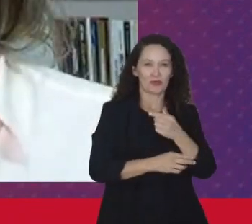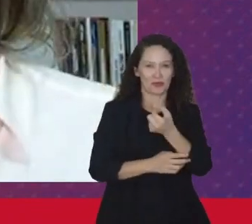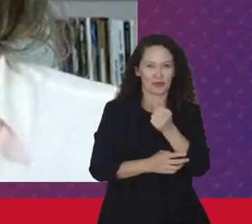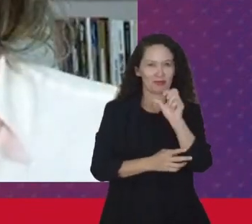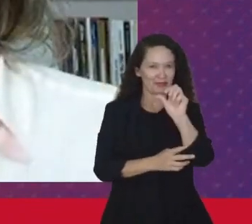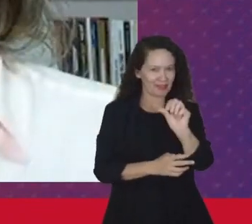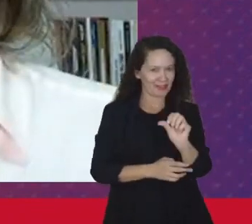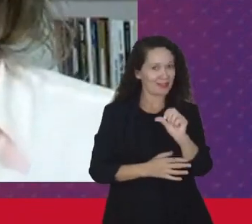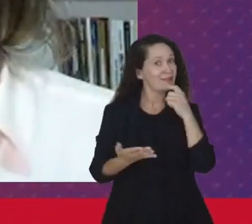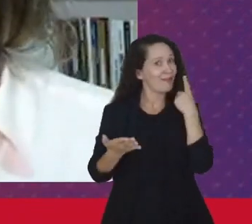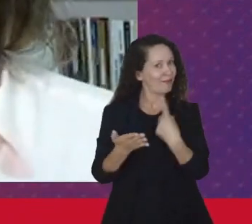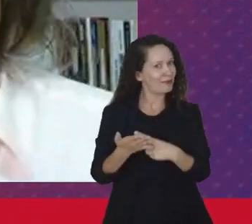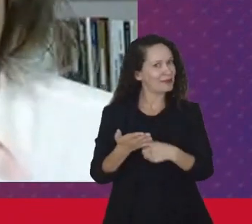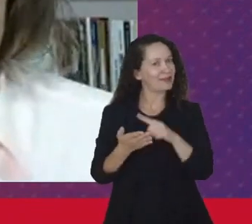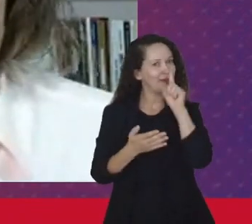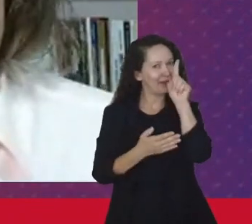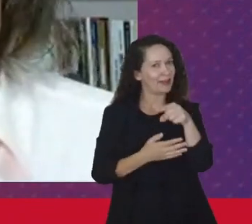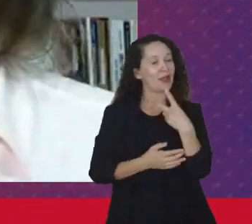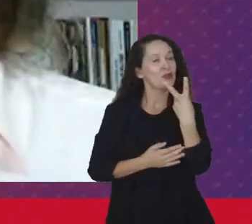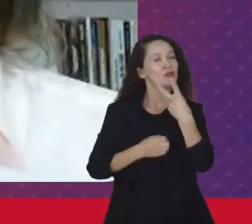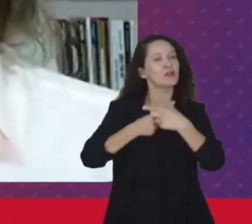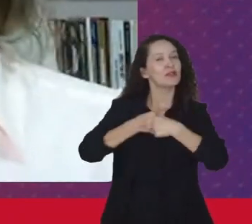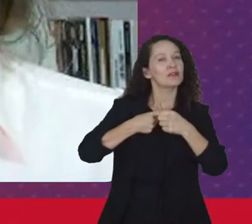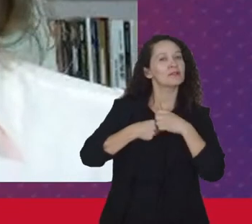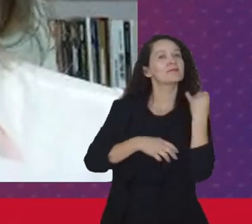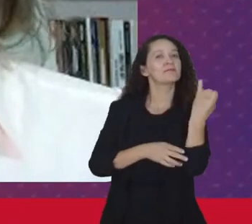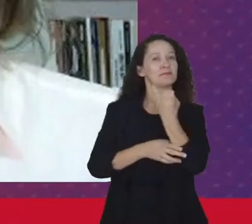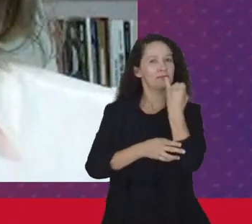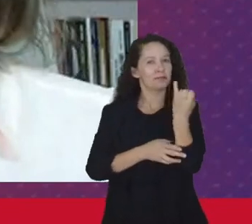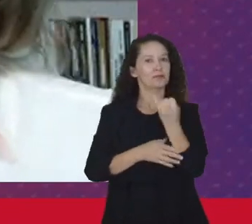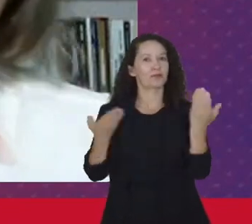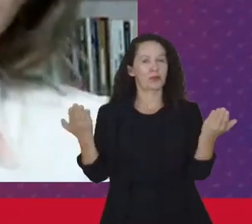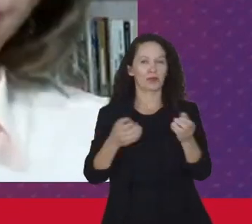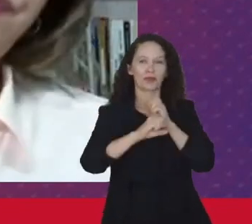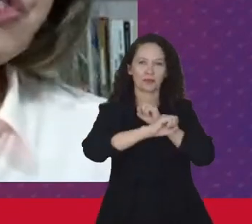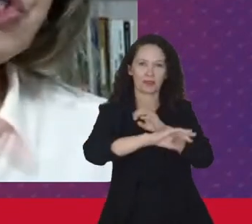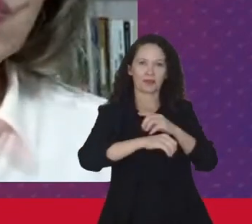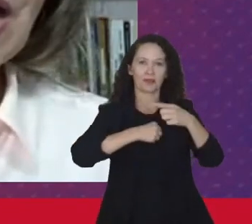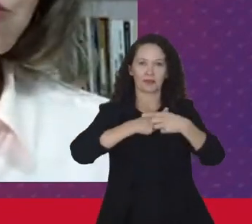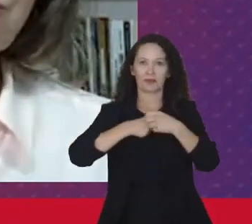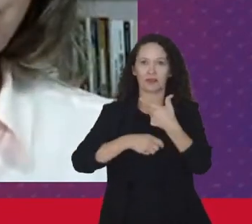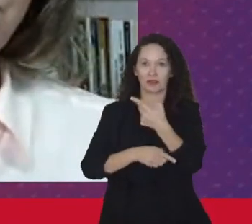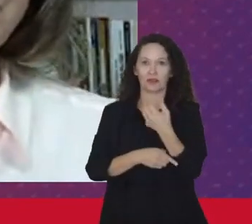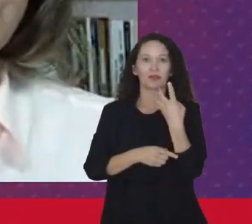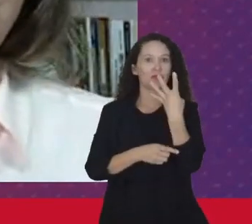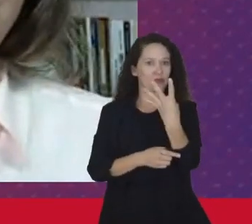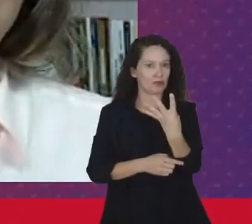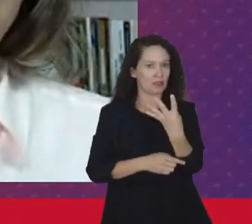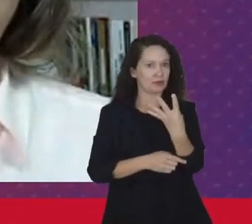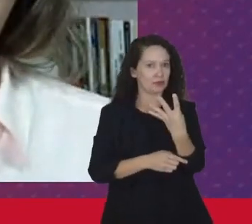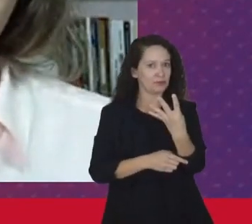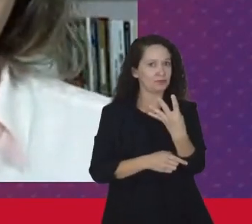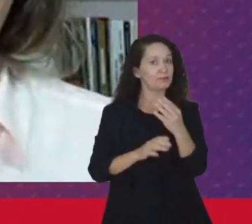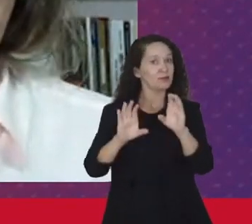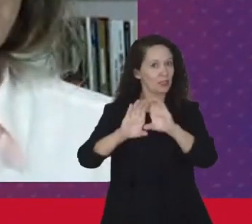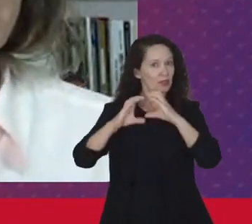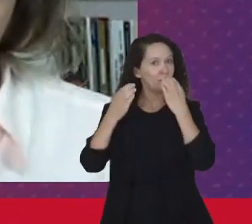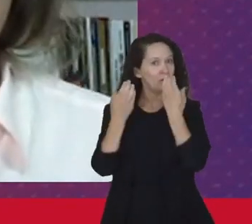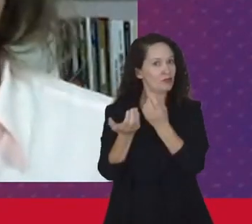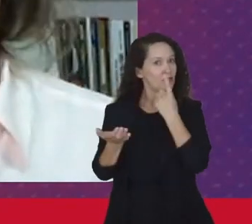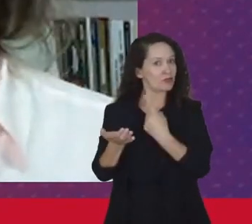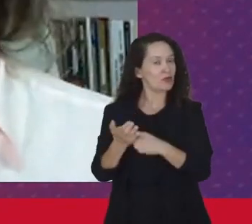2006. 2 artigos importantes para essa aula. O artigo 24 da Convenção